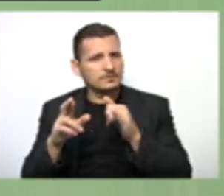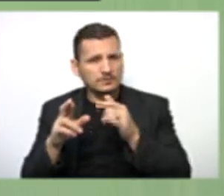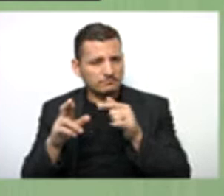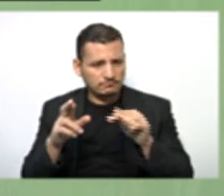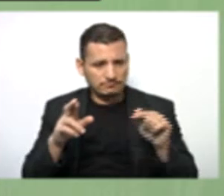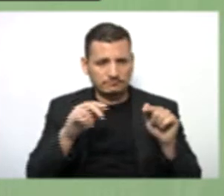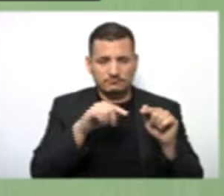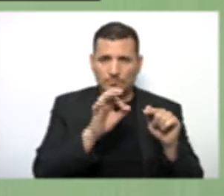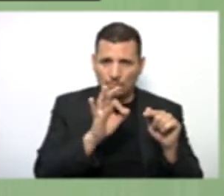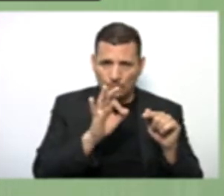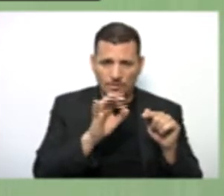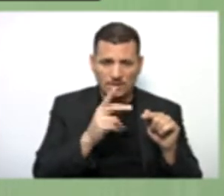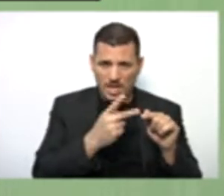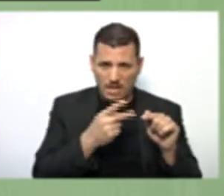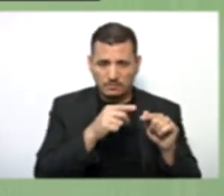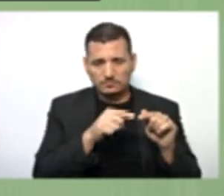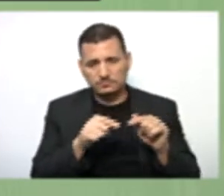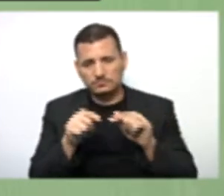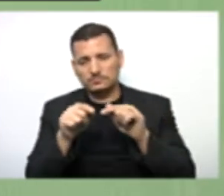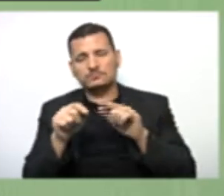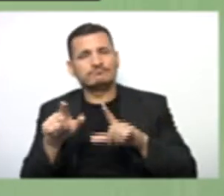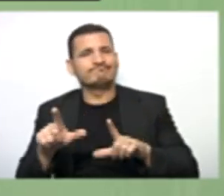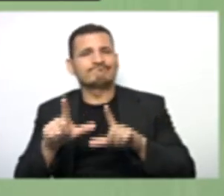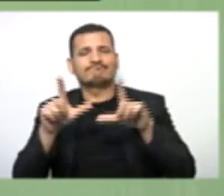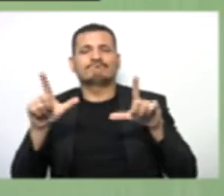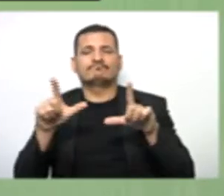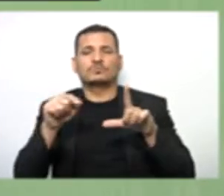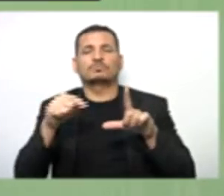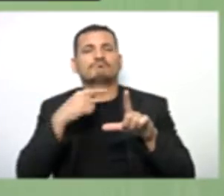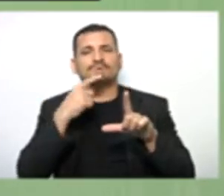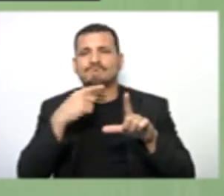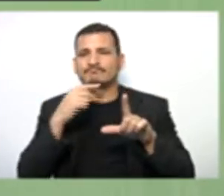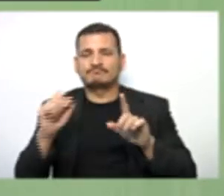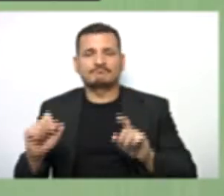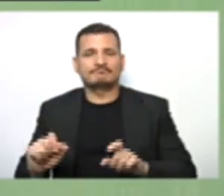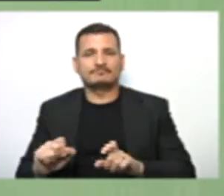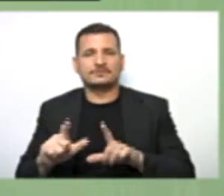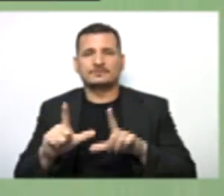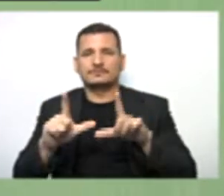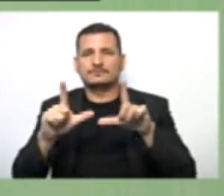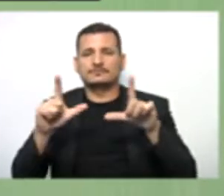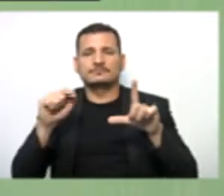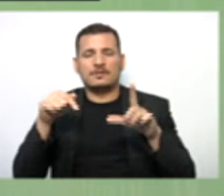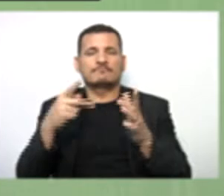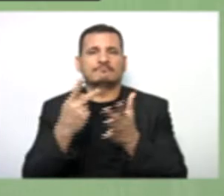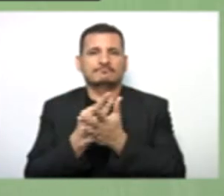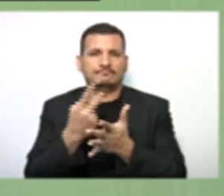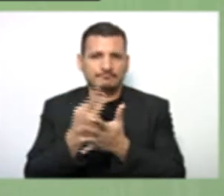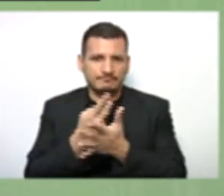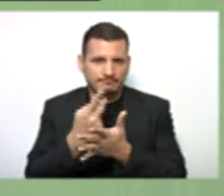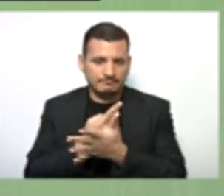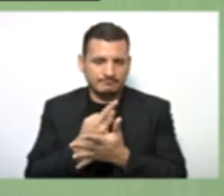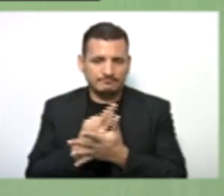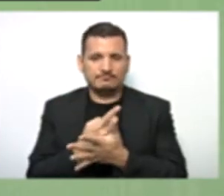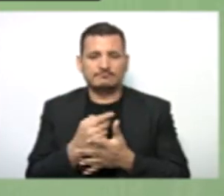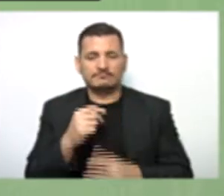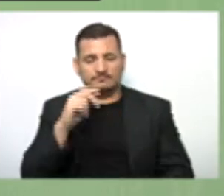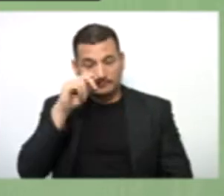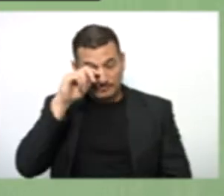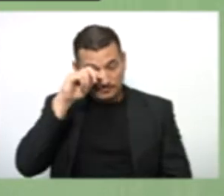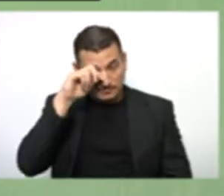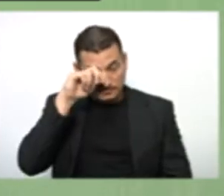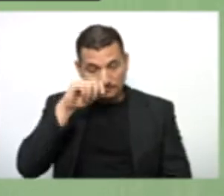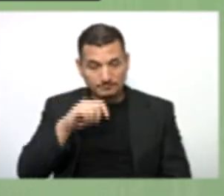não vai deixar o seu código ser transformado num programa, ok? Ele não vai ser finalizado aí. Já